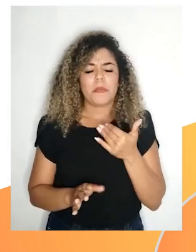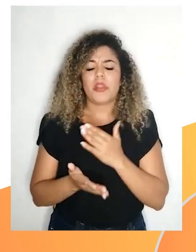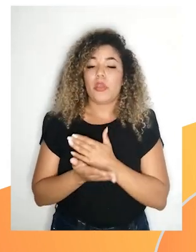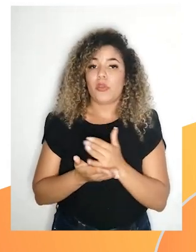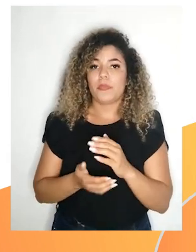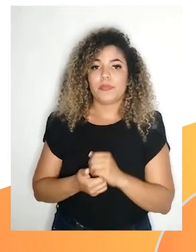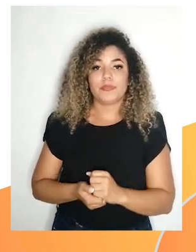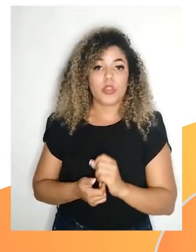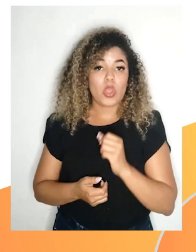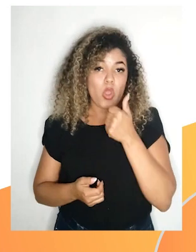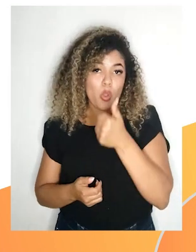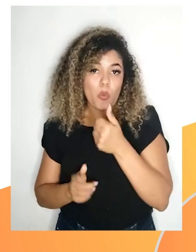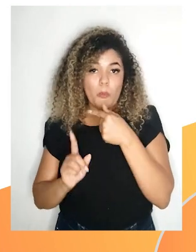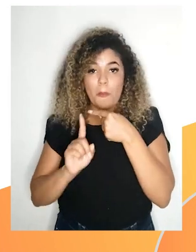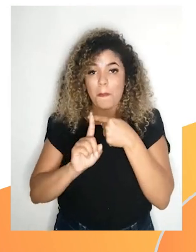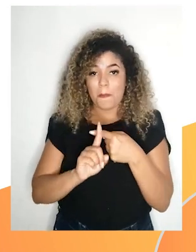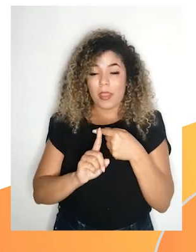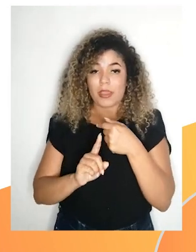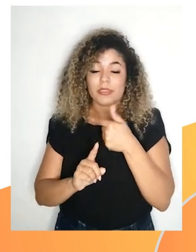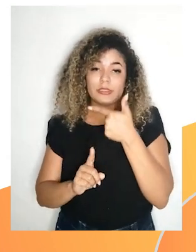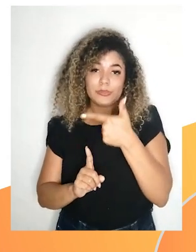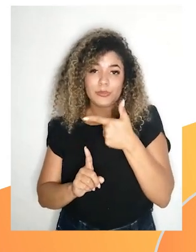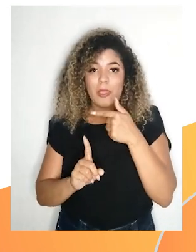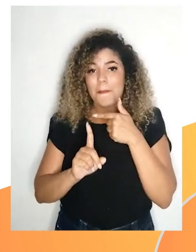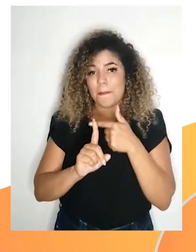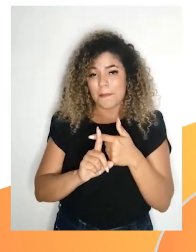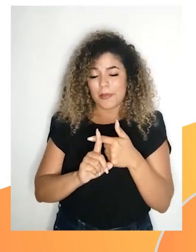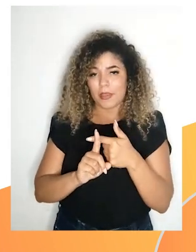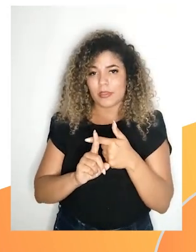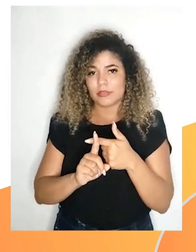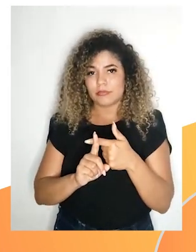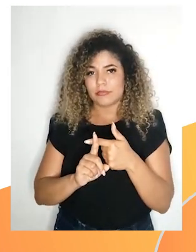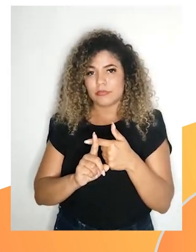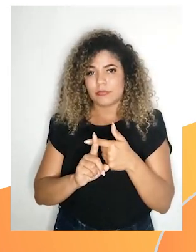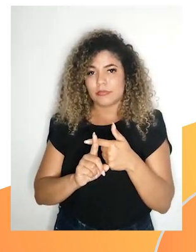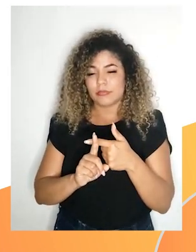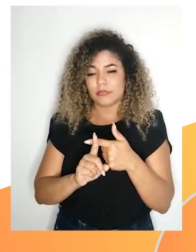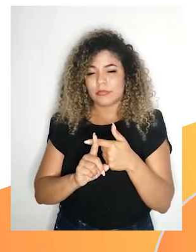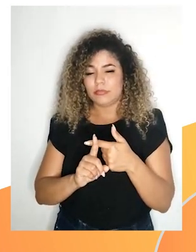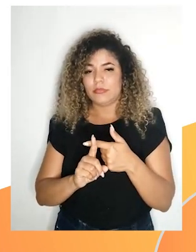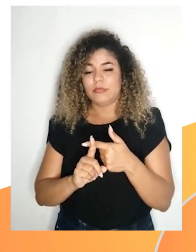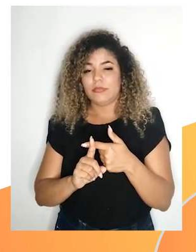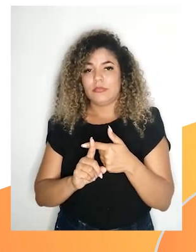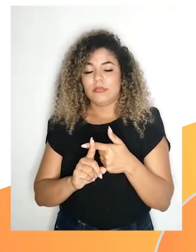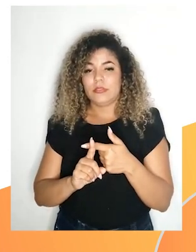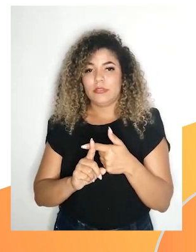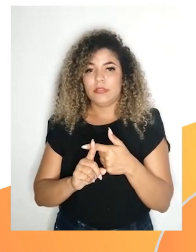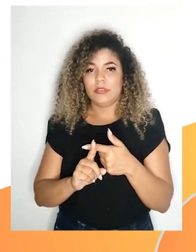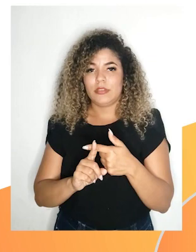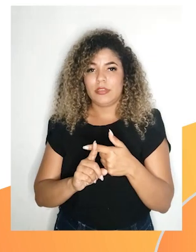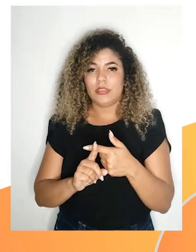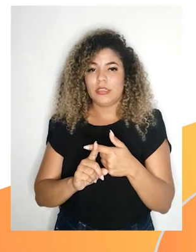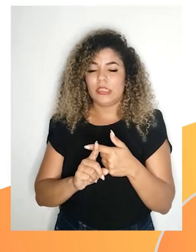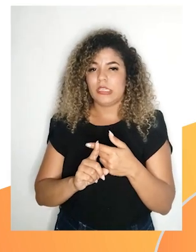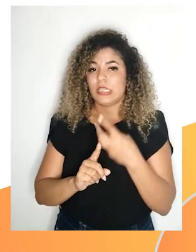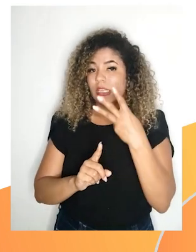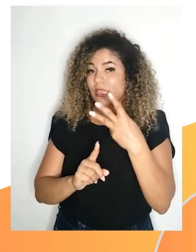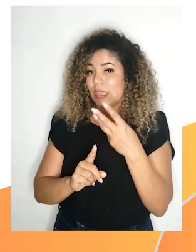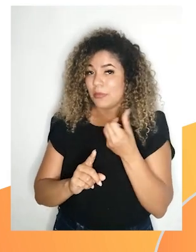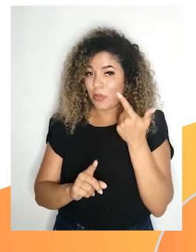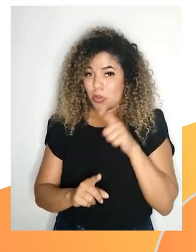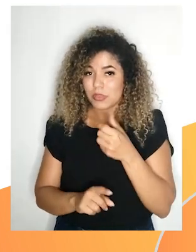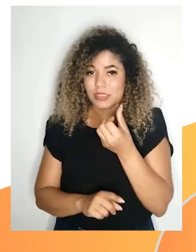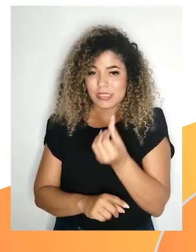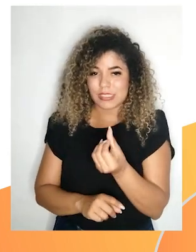assim. 1, 2, já deu 3, e 3 para dar 6. Vamos fazer a